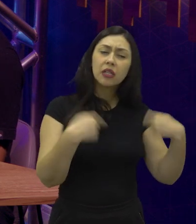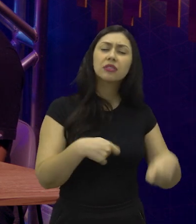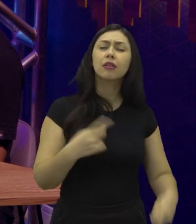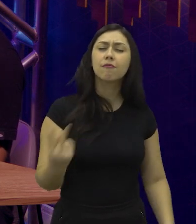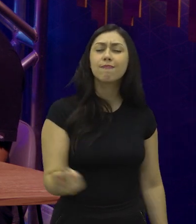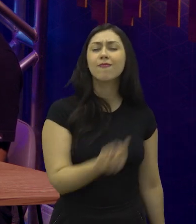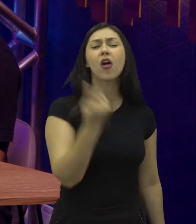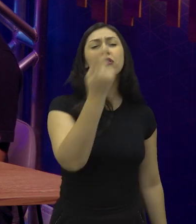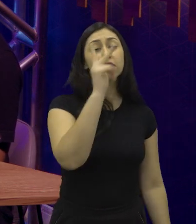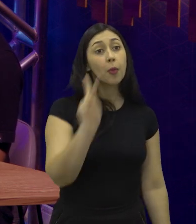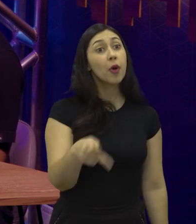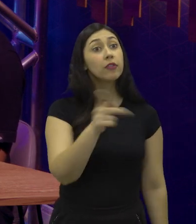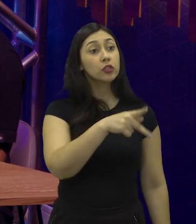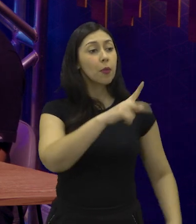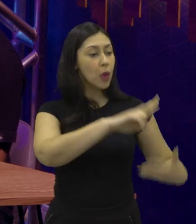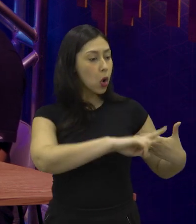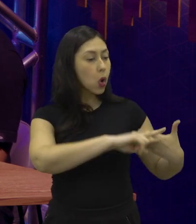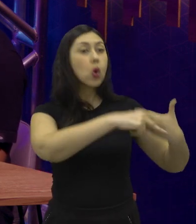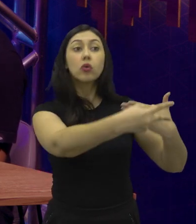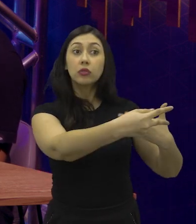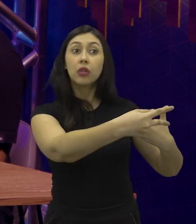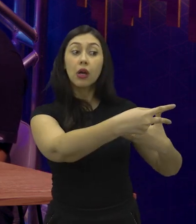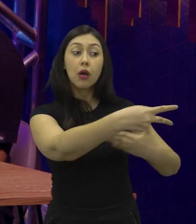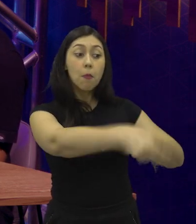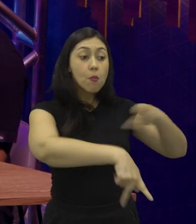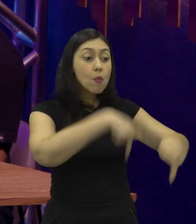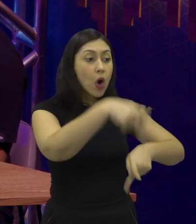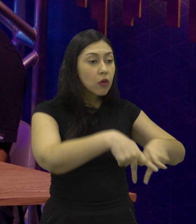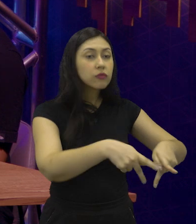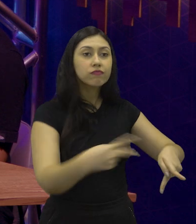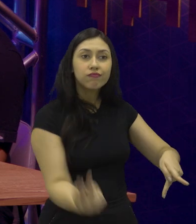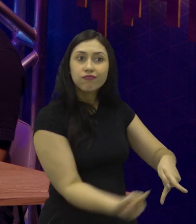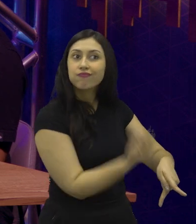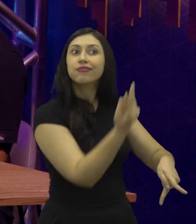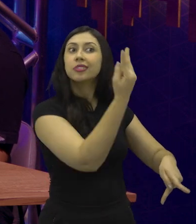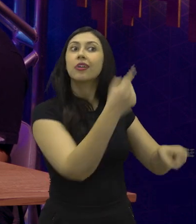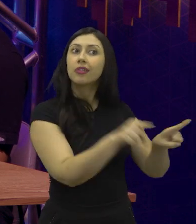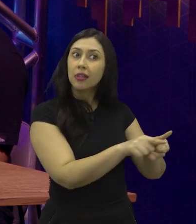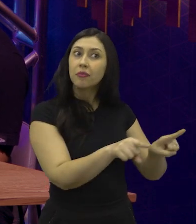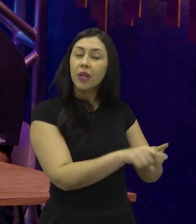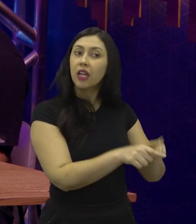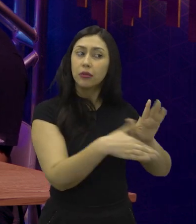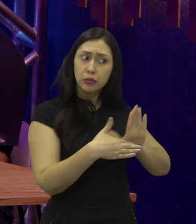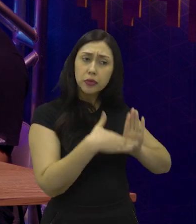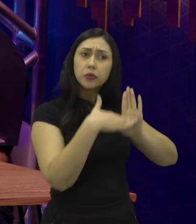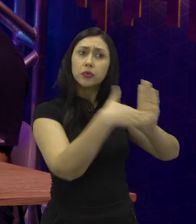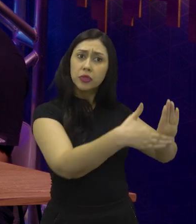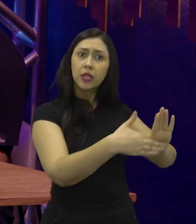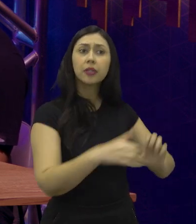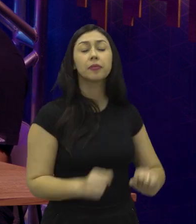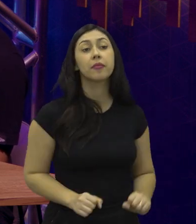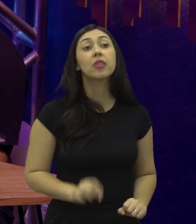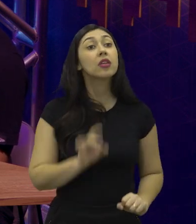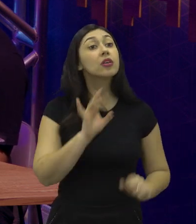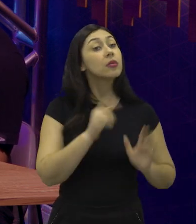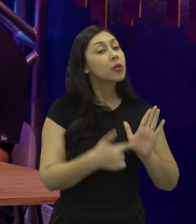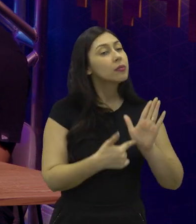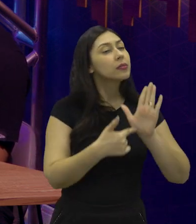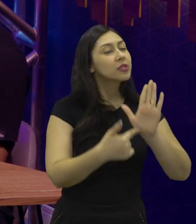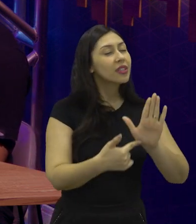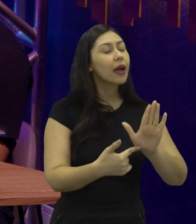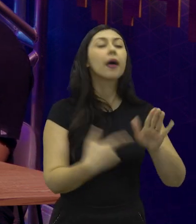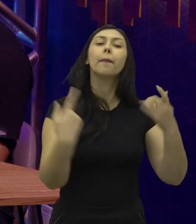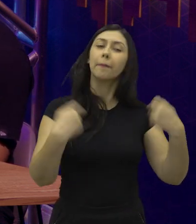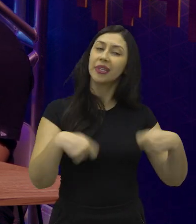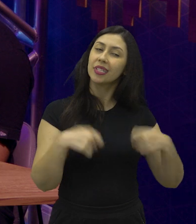valorização dos professores está diretamente ligada à valorização da sociedade, né? Do povo como um todo. Exatamente. E só para citar,